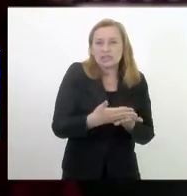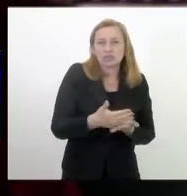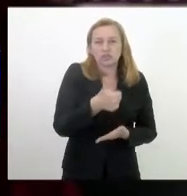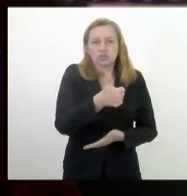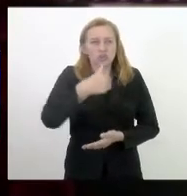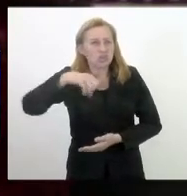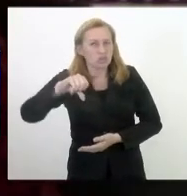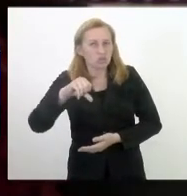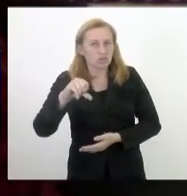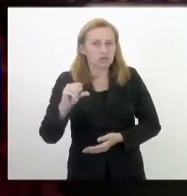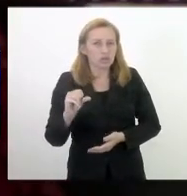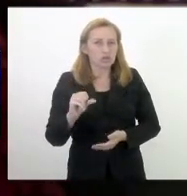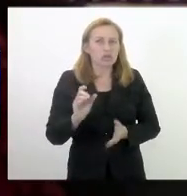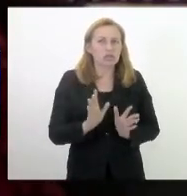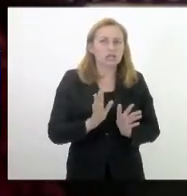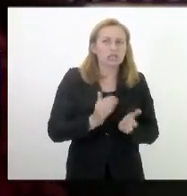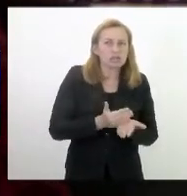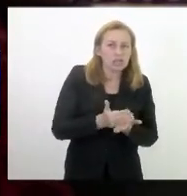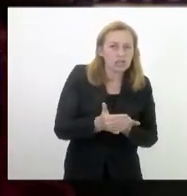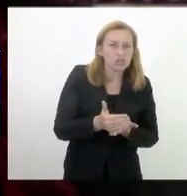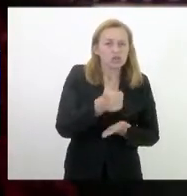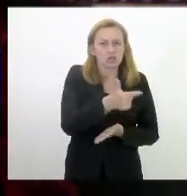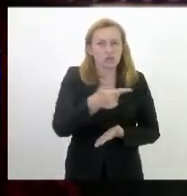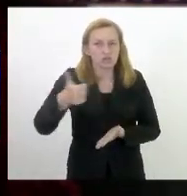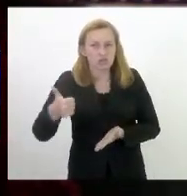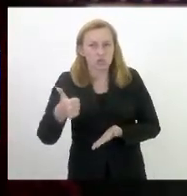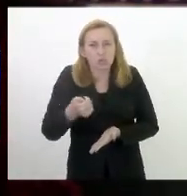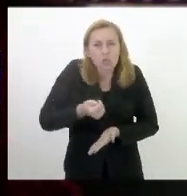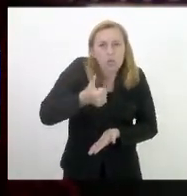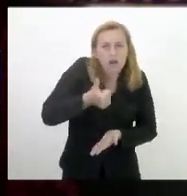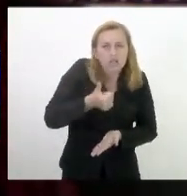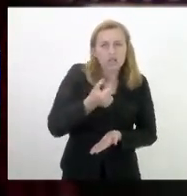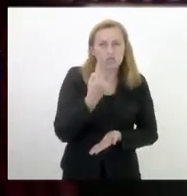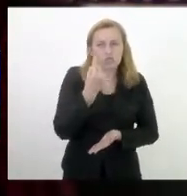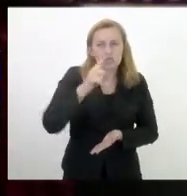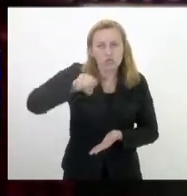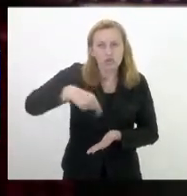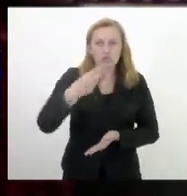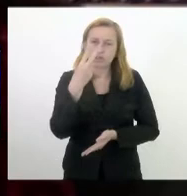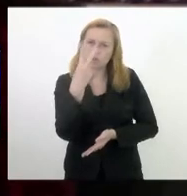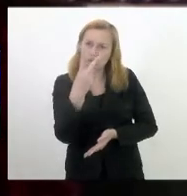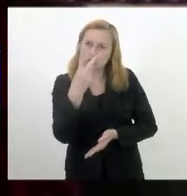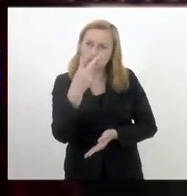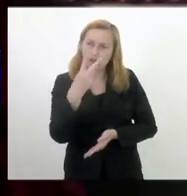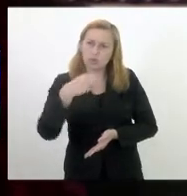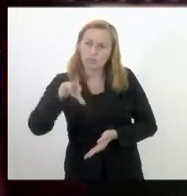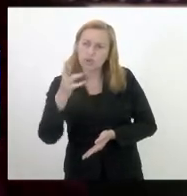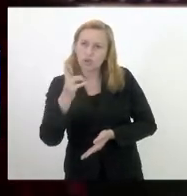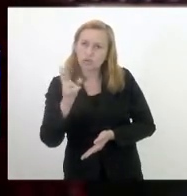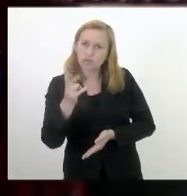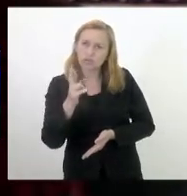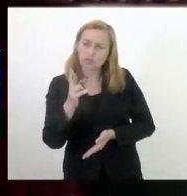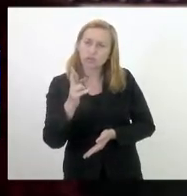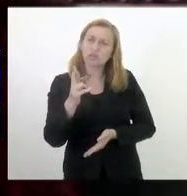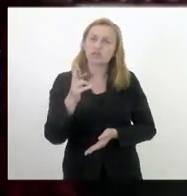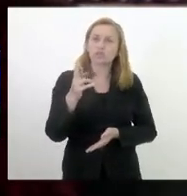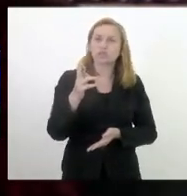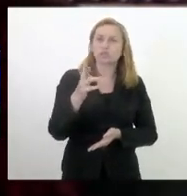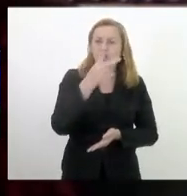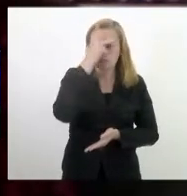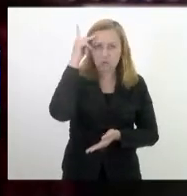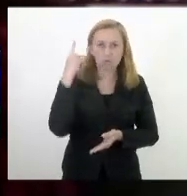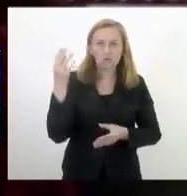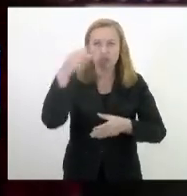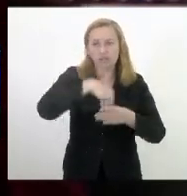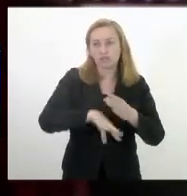2019 e o início de 2021, quase 1,2 milhões de pessoas ingressaram na extrema pobreza no